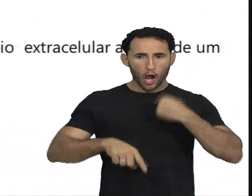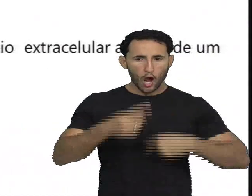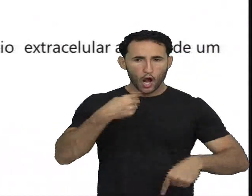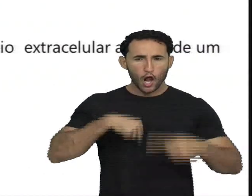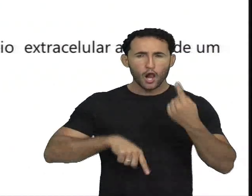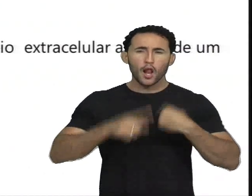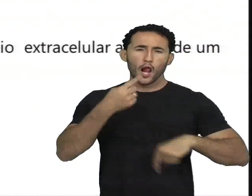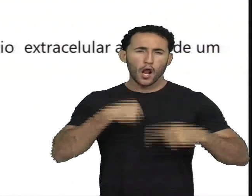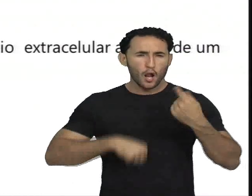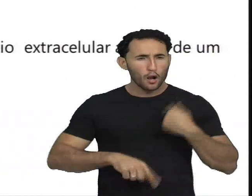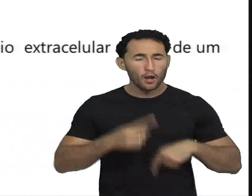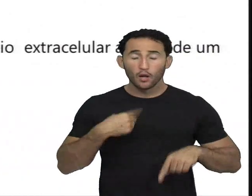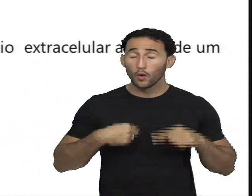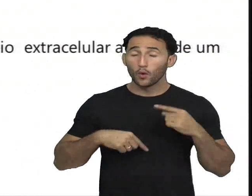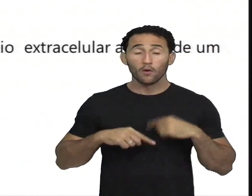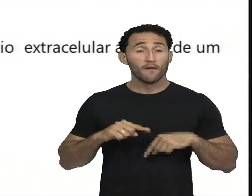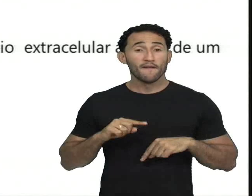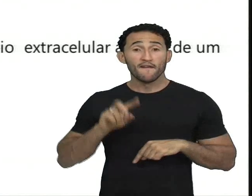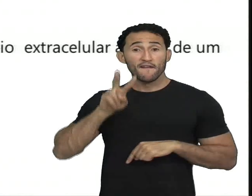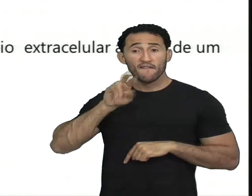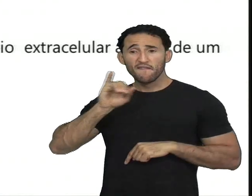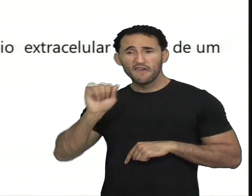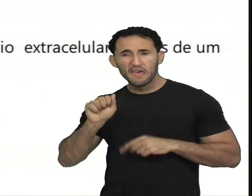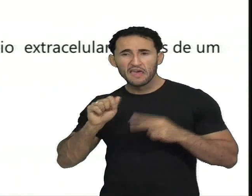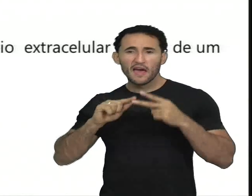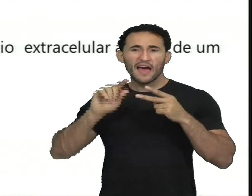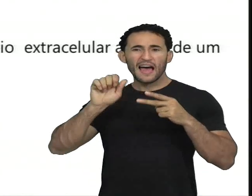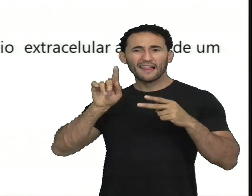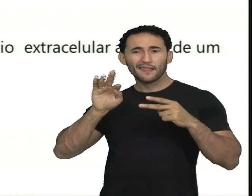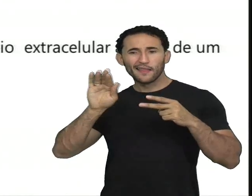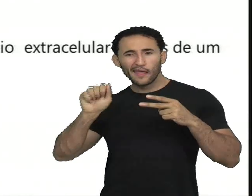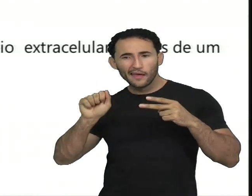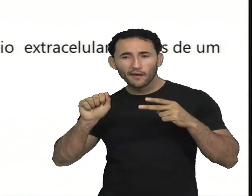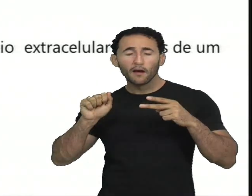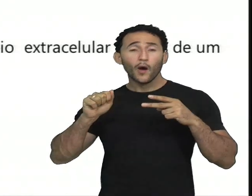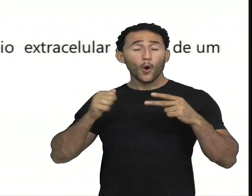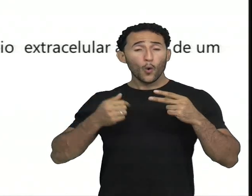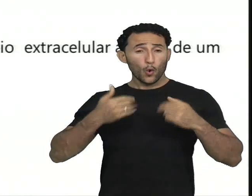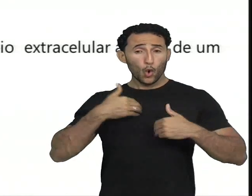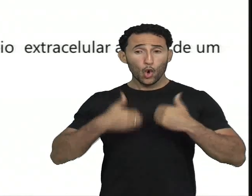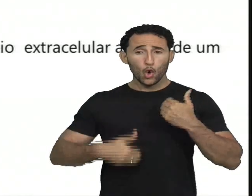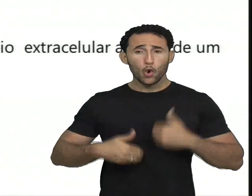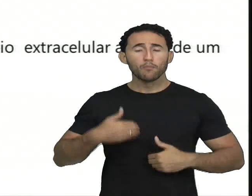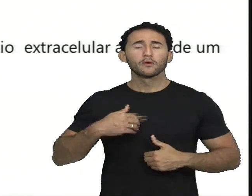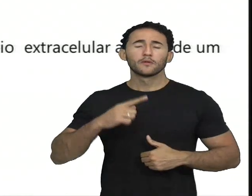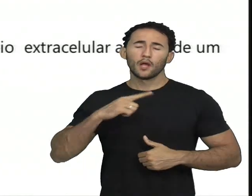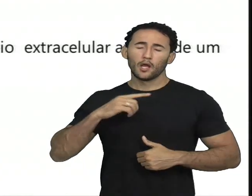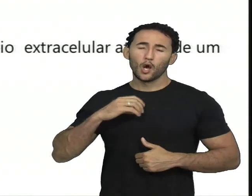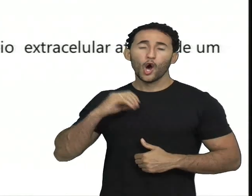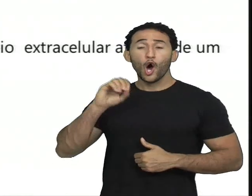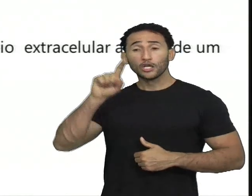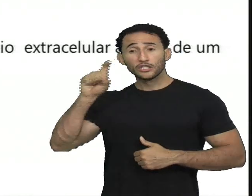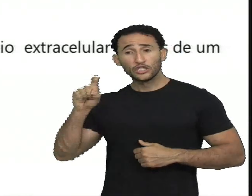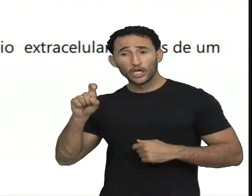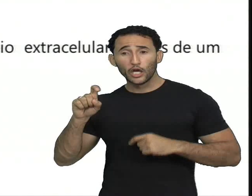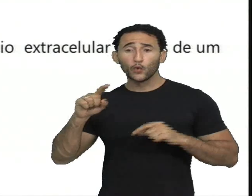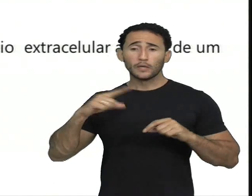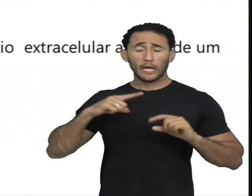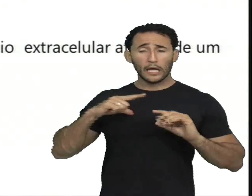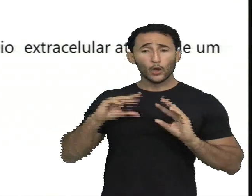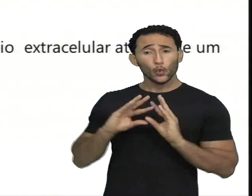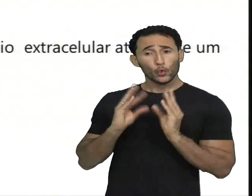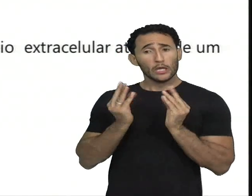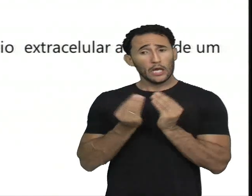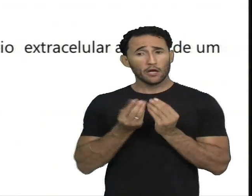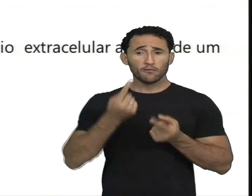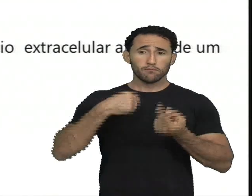veias pelo corpo inteiro. O nosso corpo, pelas artérias, passa oxigênio, nutrientes, e